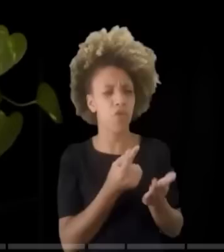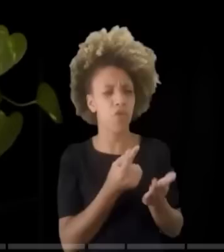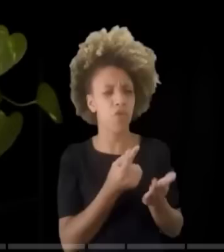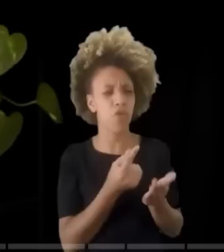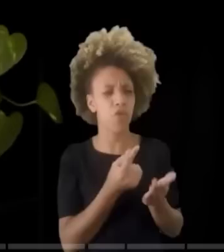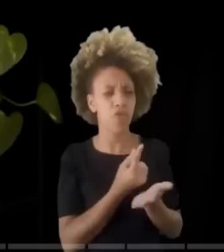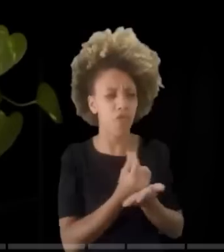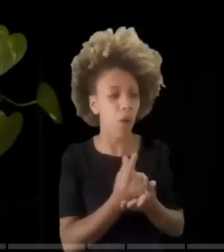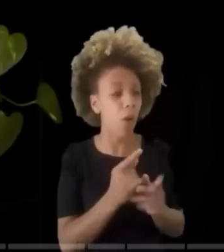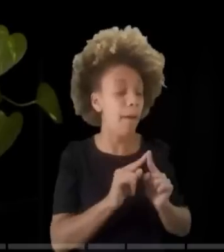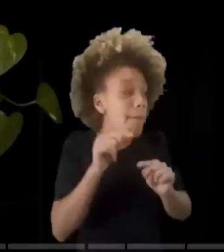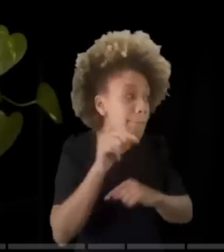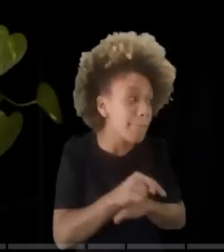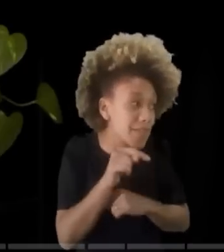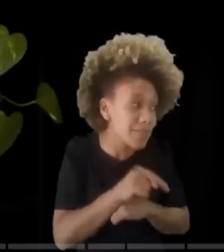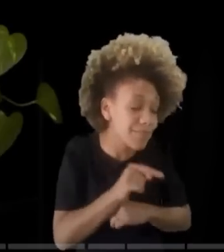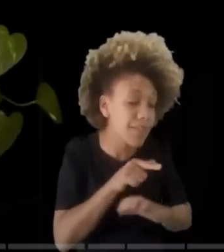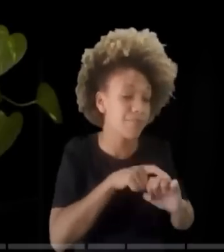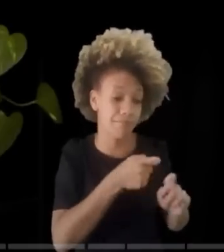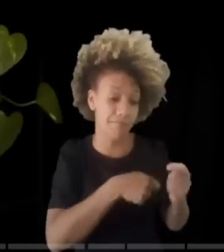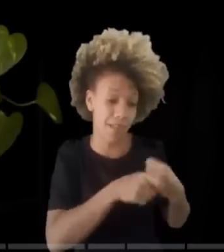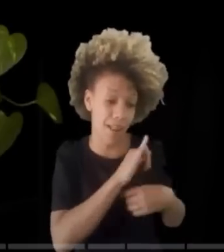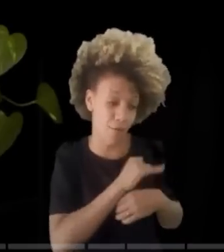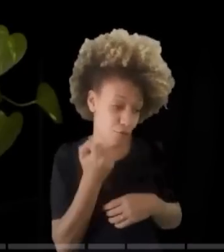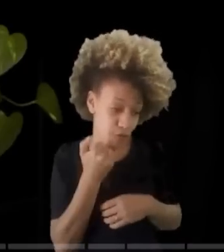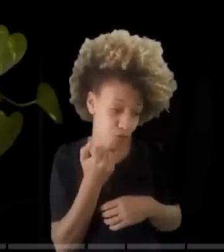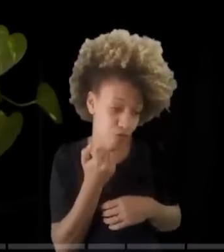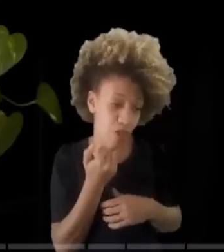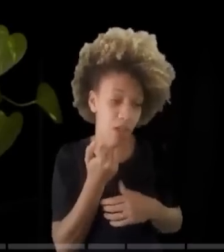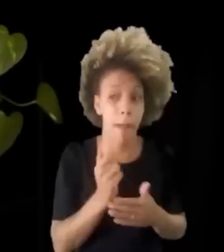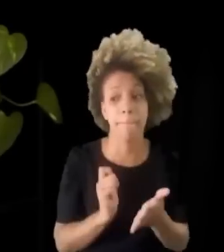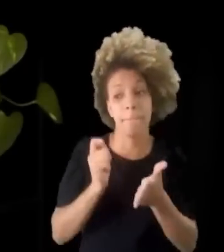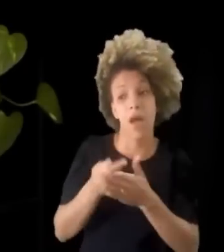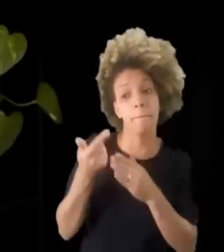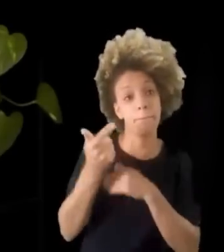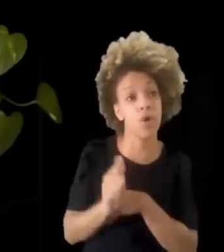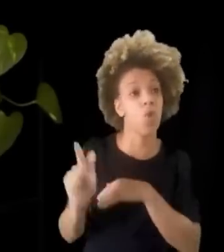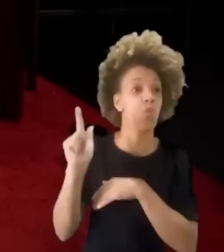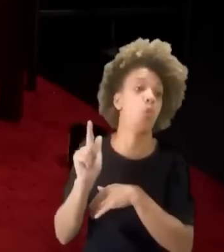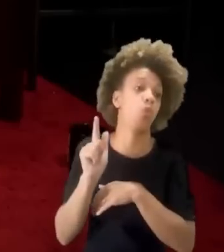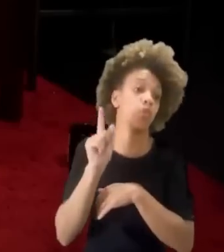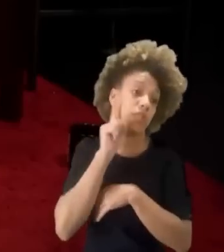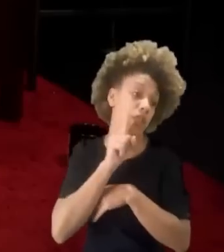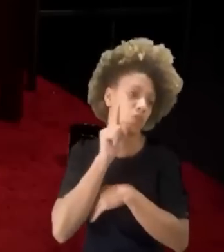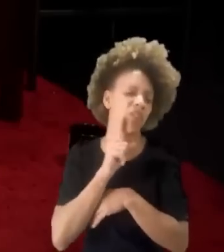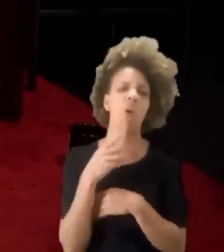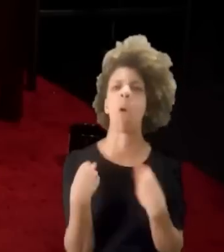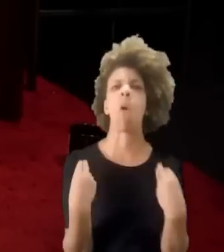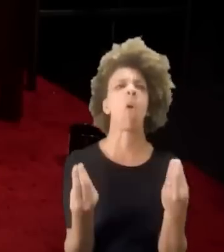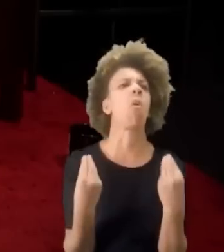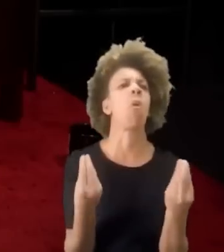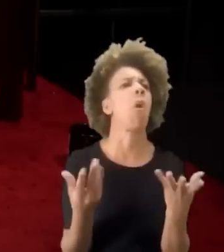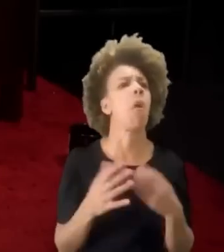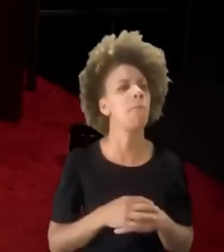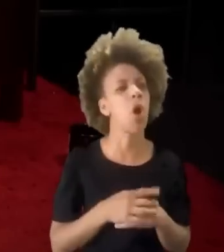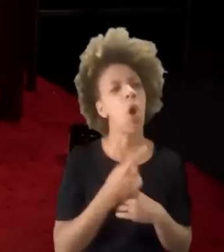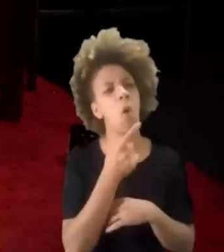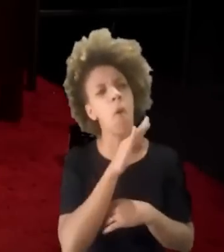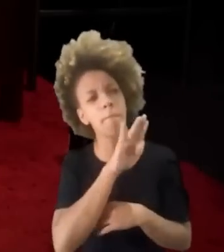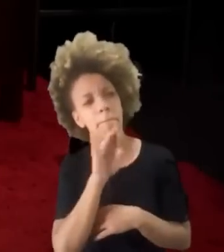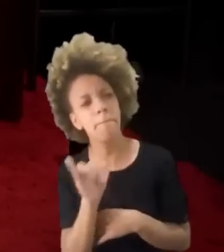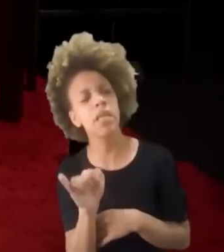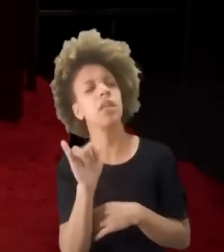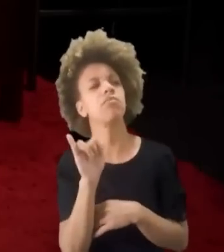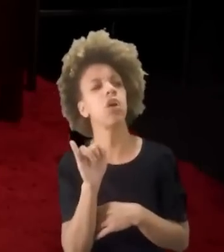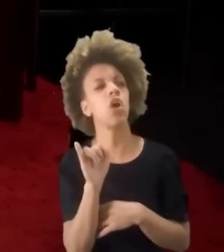mudar cara ele deve dar prestação para um outro cara dos Estados Unidos que ele fala assim Como assim um bilhão